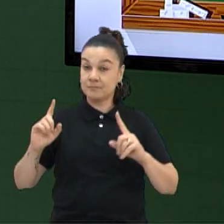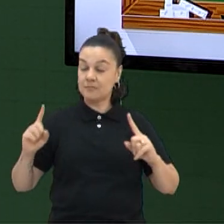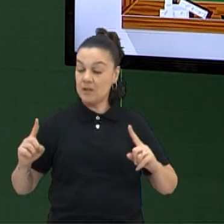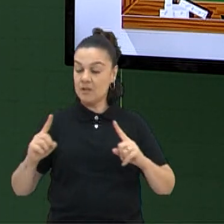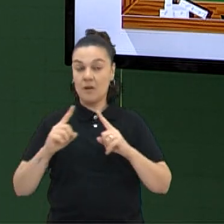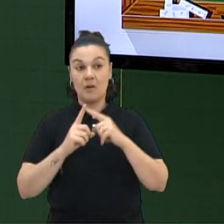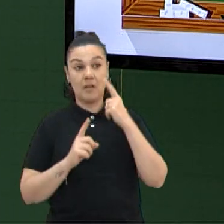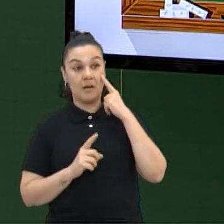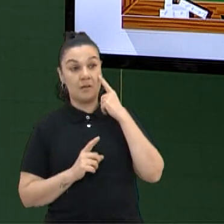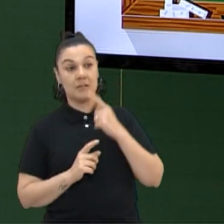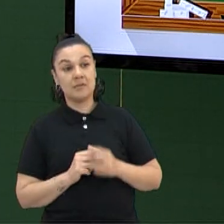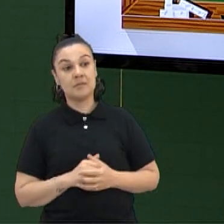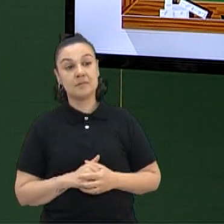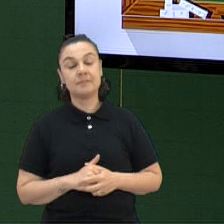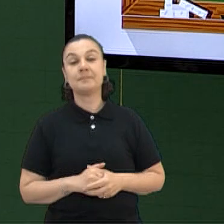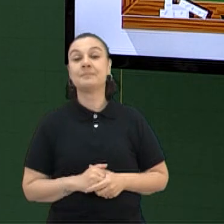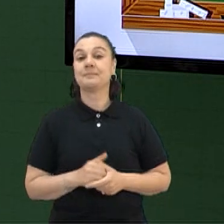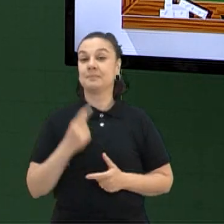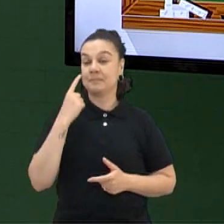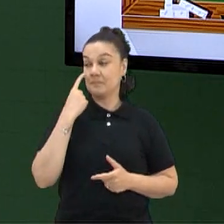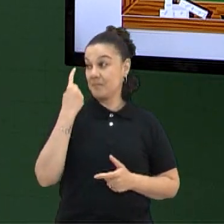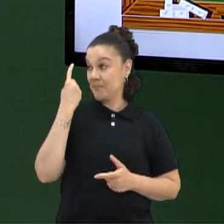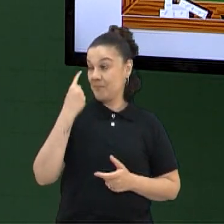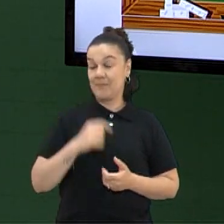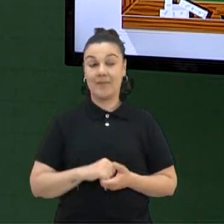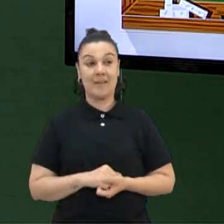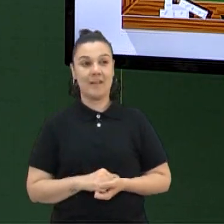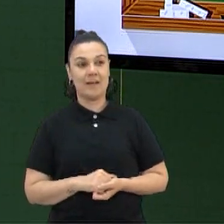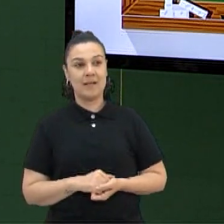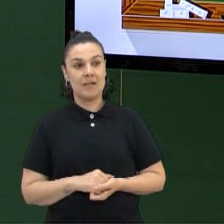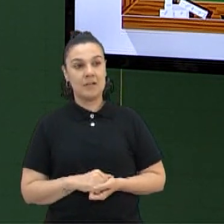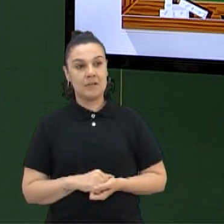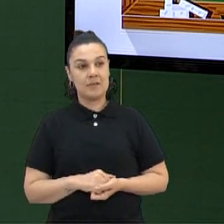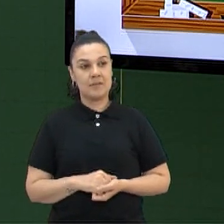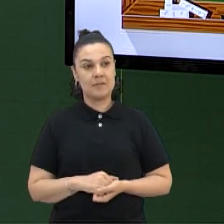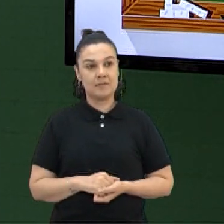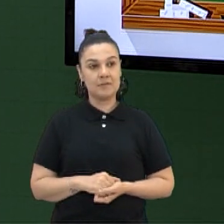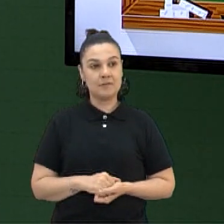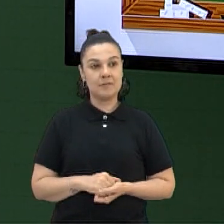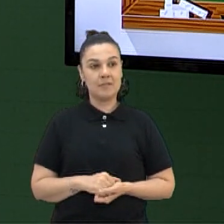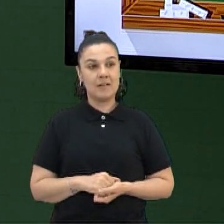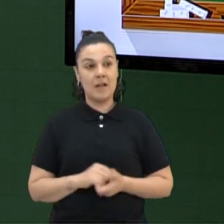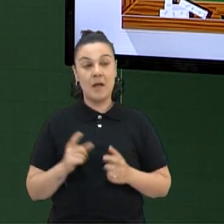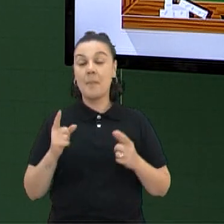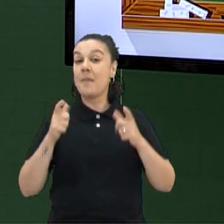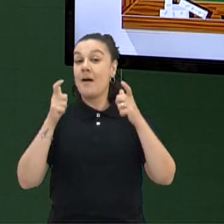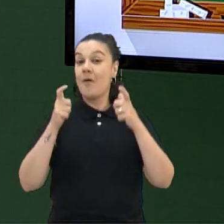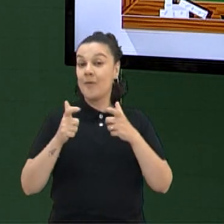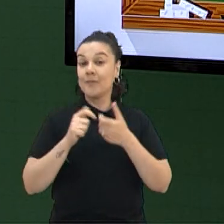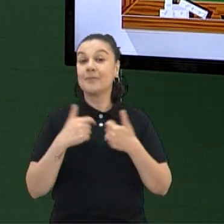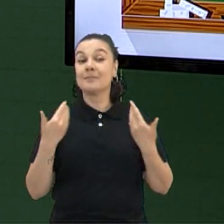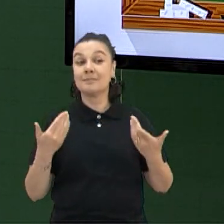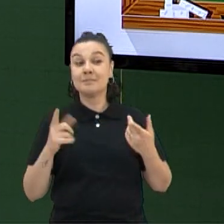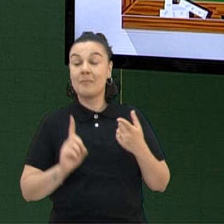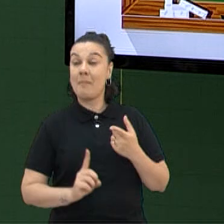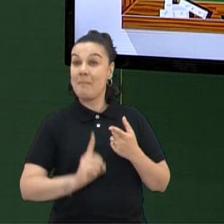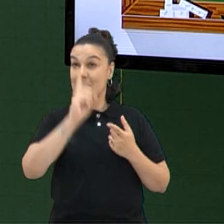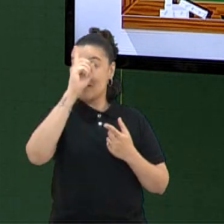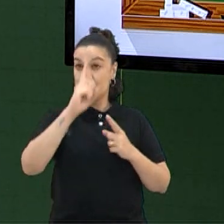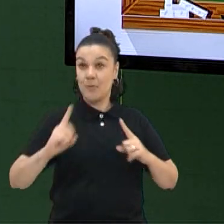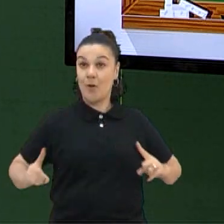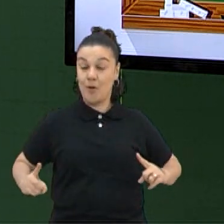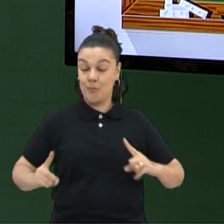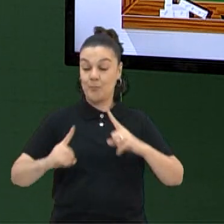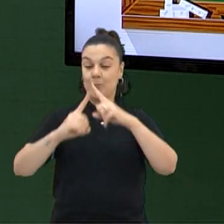lá, para cá. Ou seja, ele está indo, galera, para